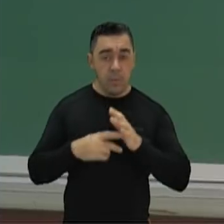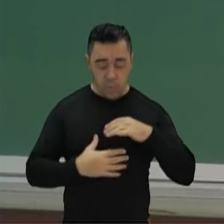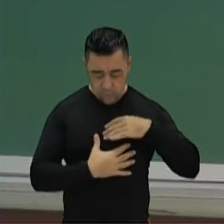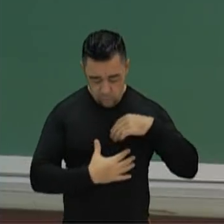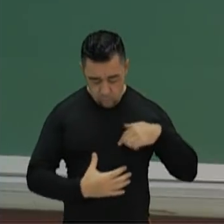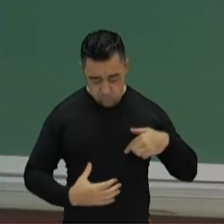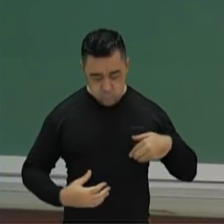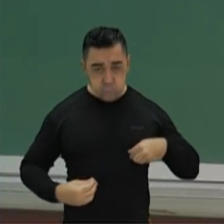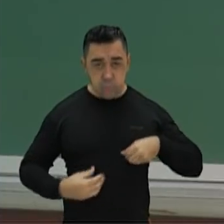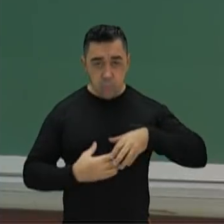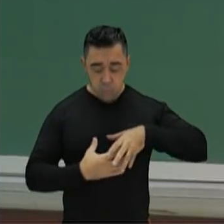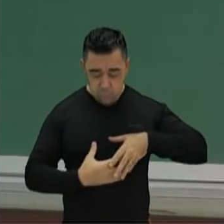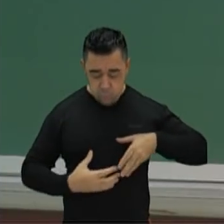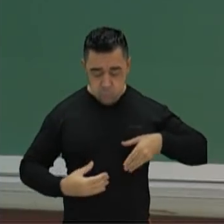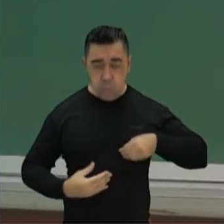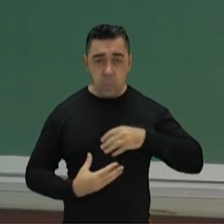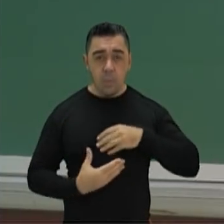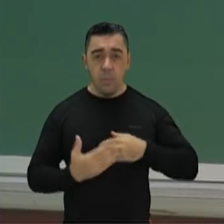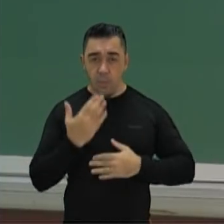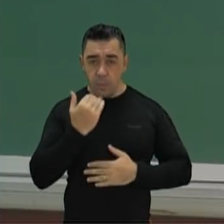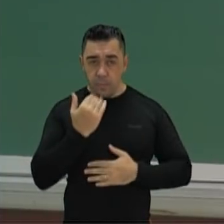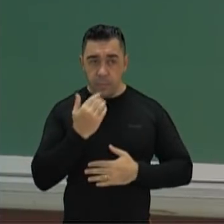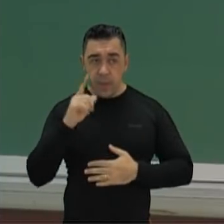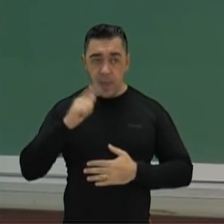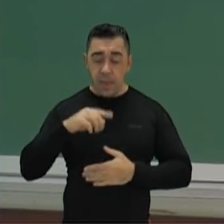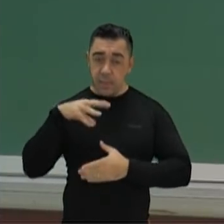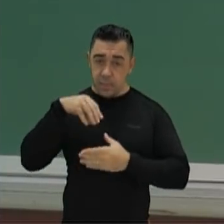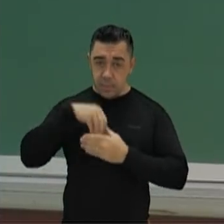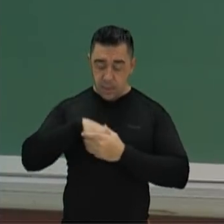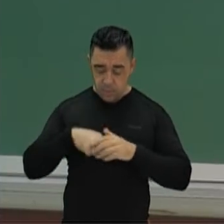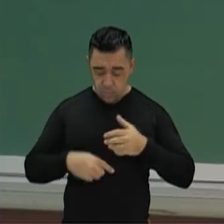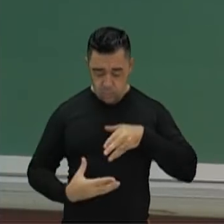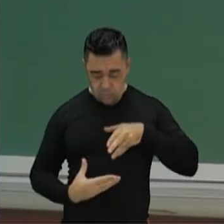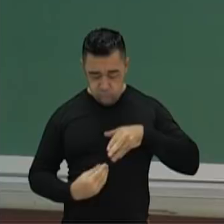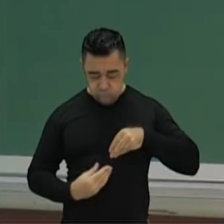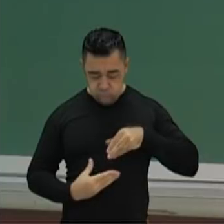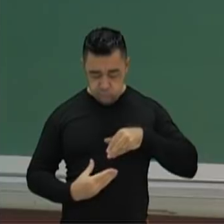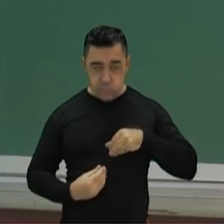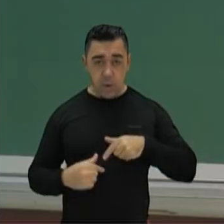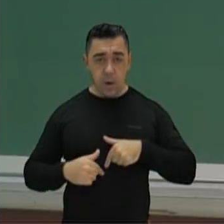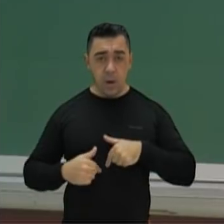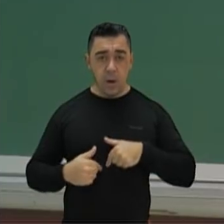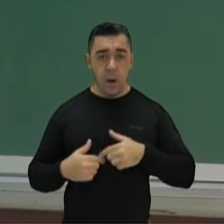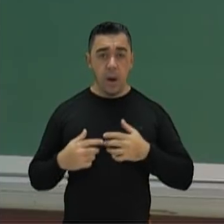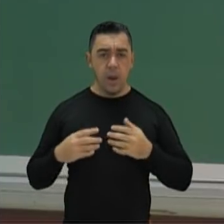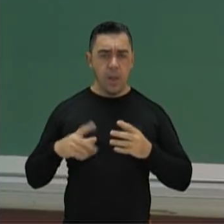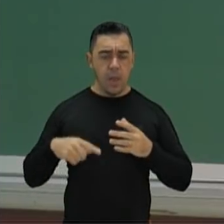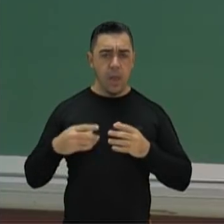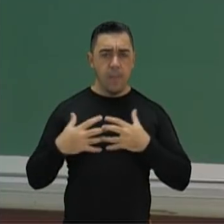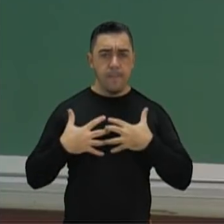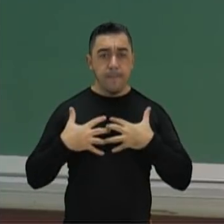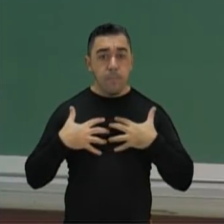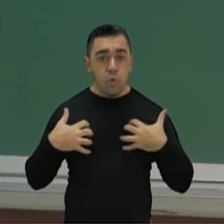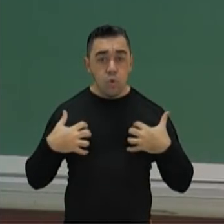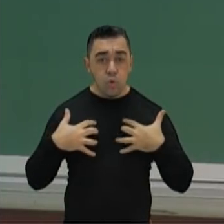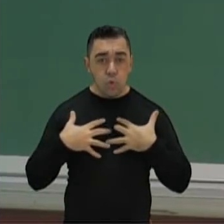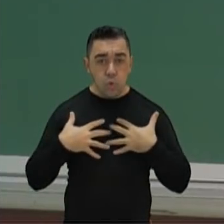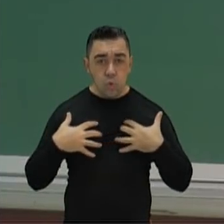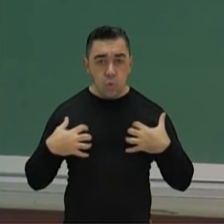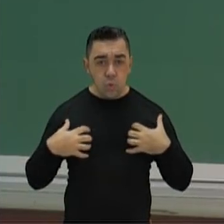tecido muscular que está lá no nosso estômago. Só que só o tecido muscular do nosso estômago